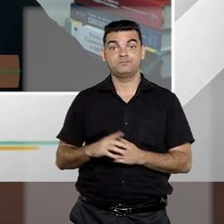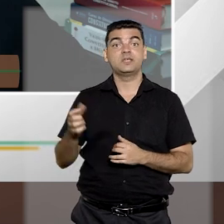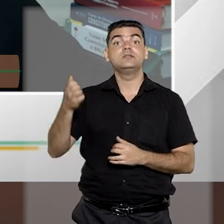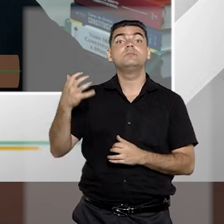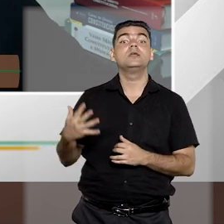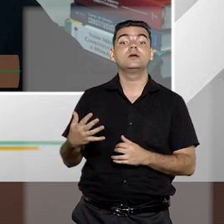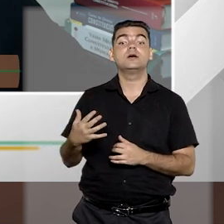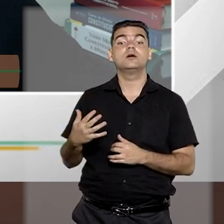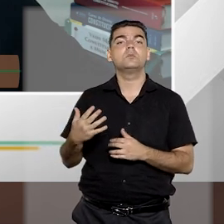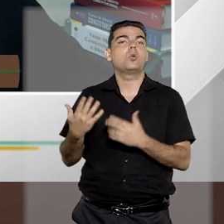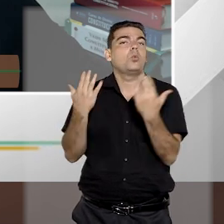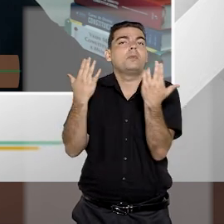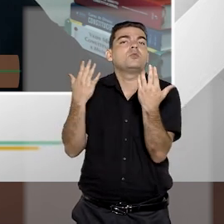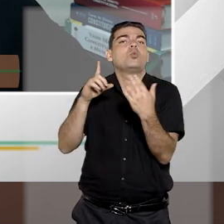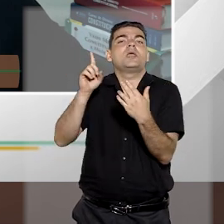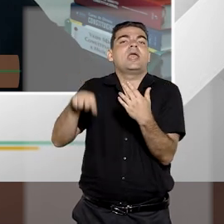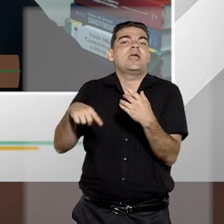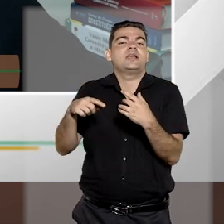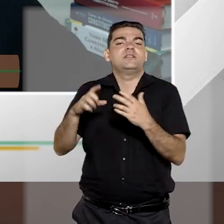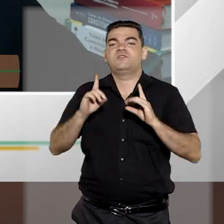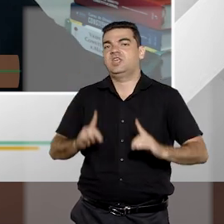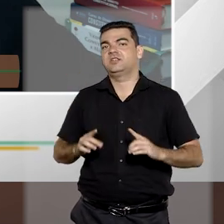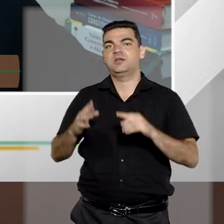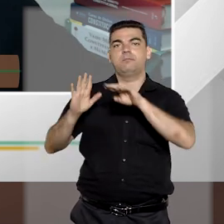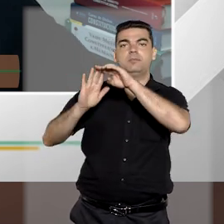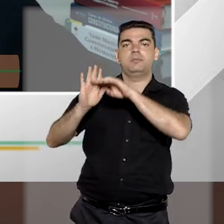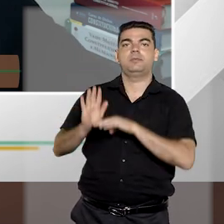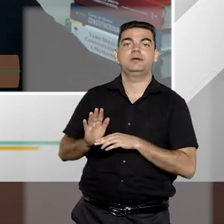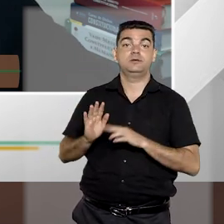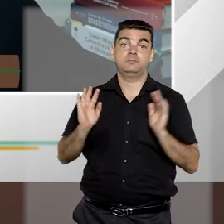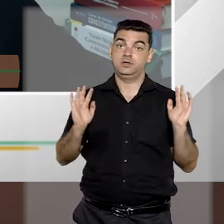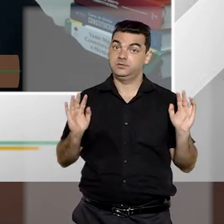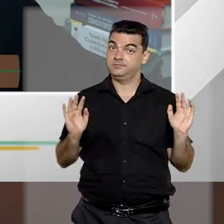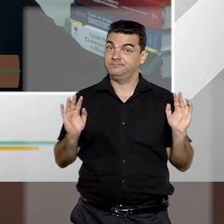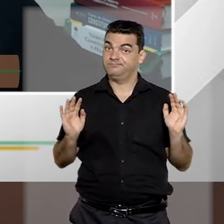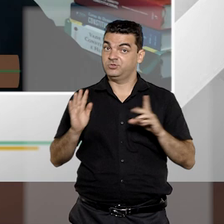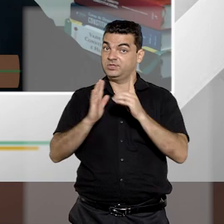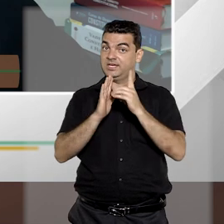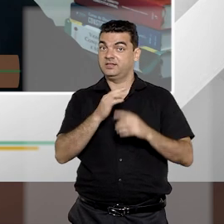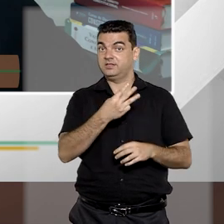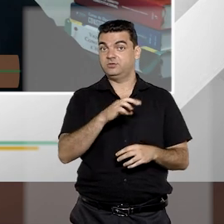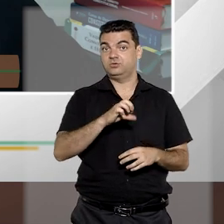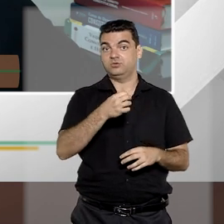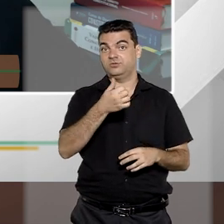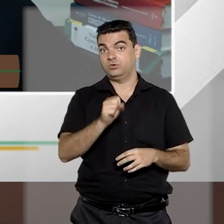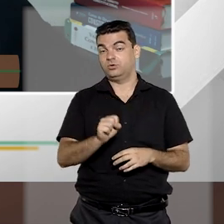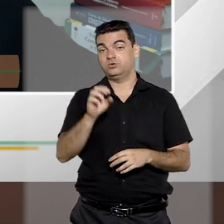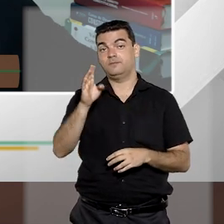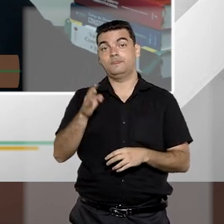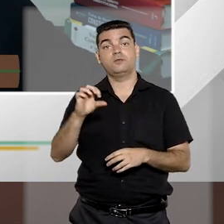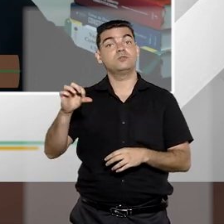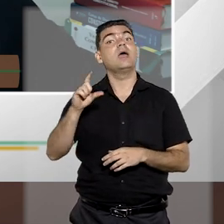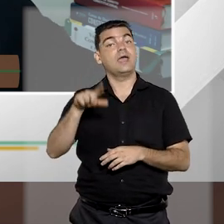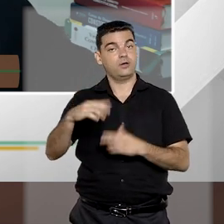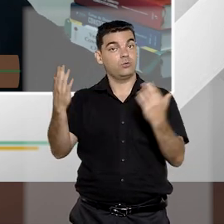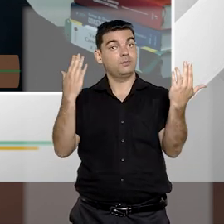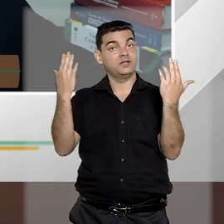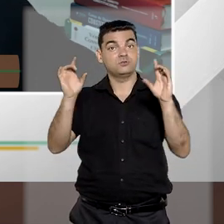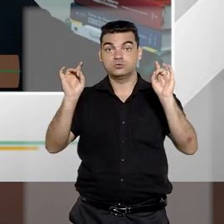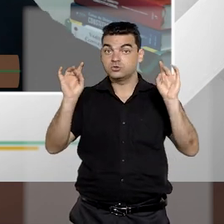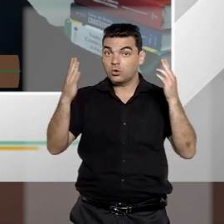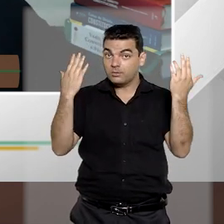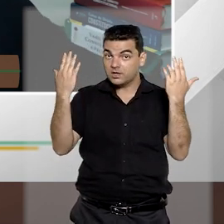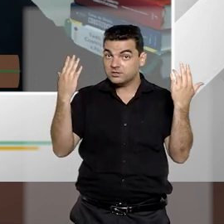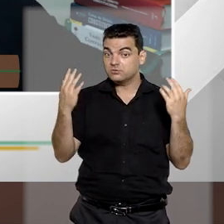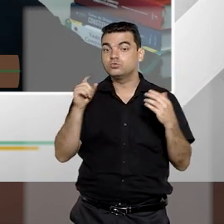que era o que disciplinava ali as hipóteses de deficiência, né? Mas, a rigor, o o decreto 3.298/99, ele traz parâmetros